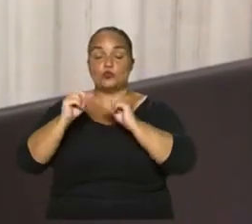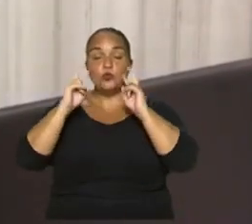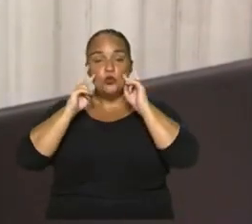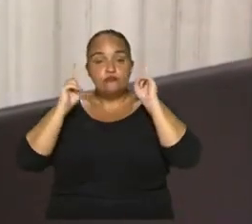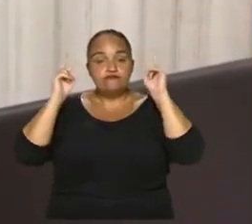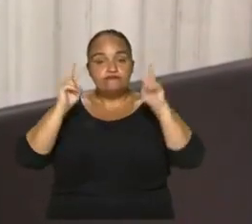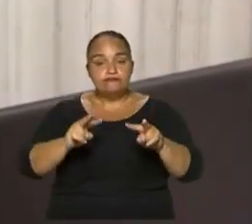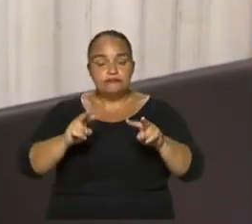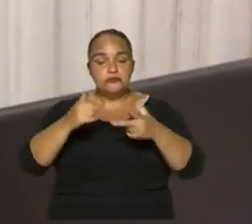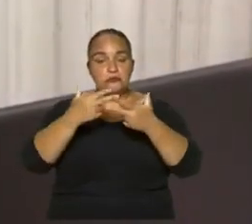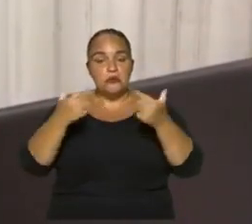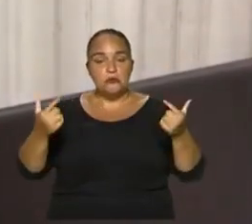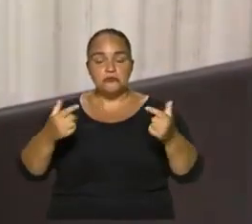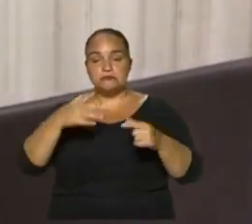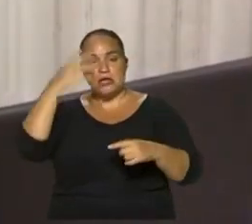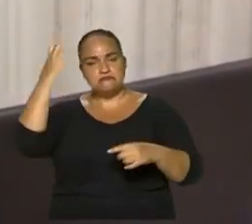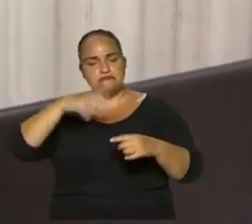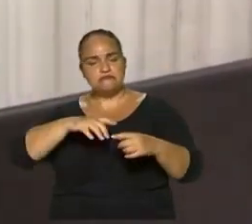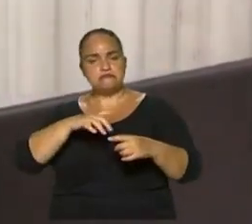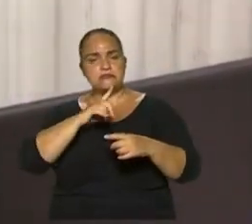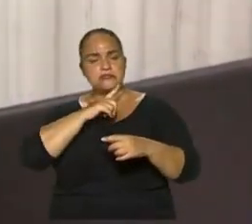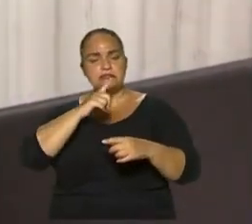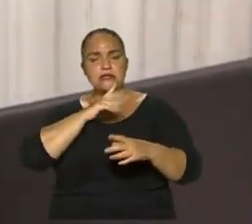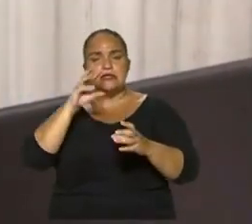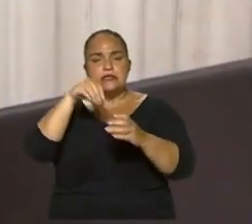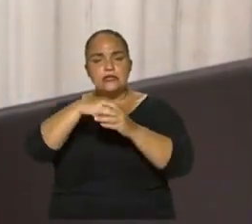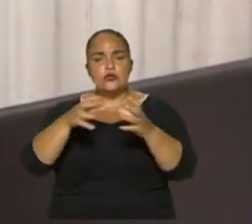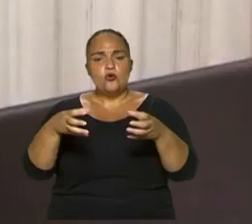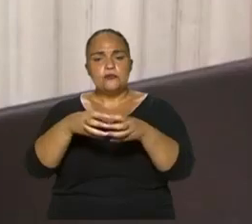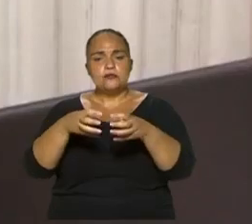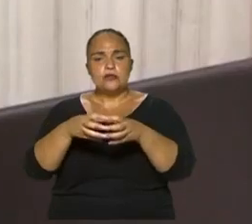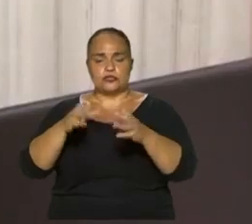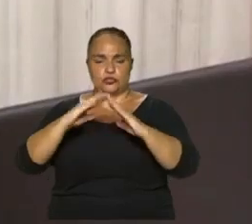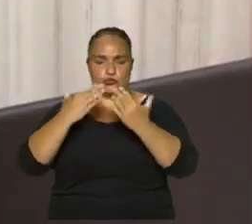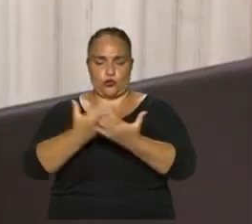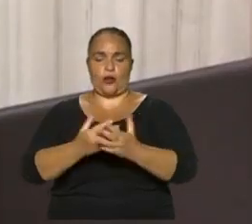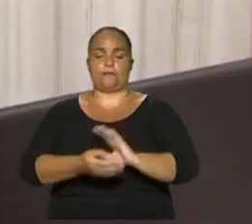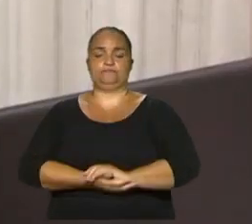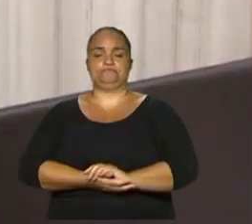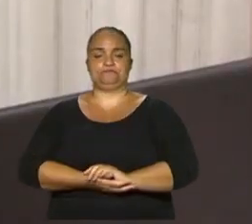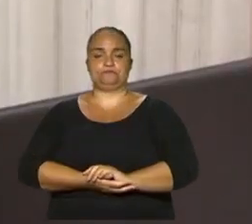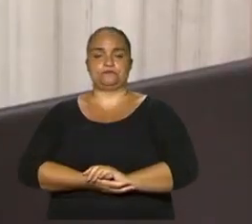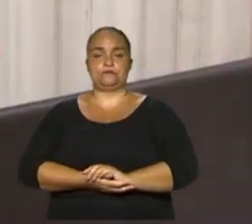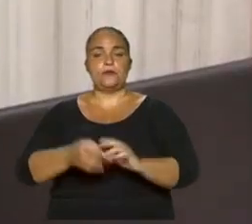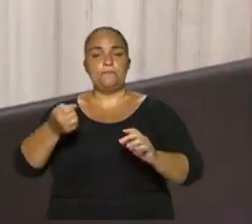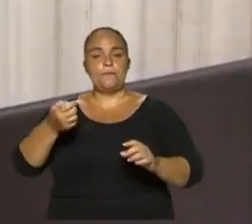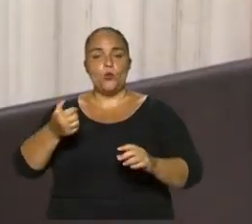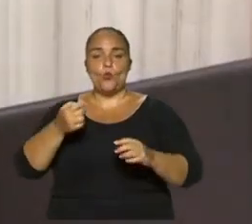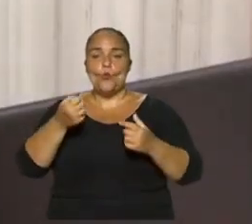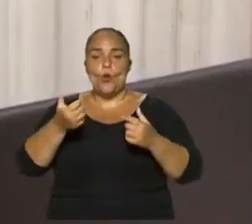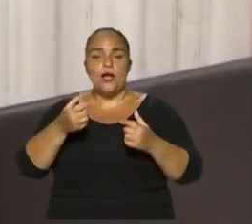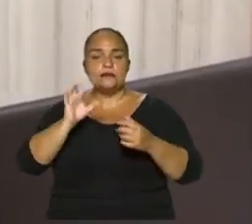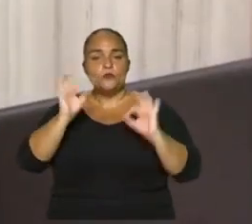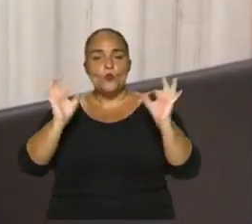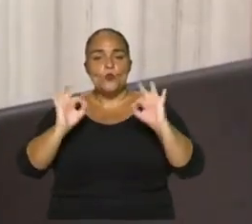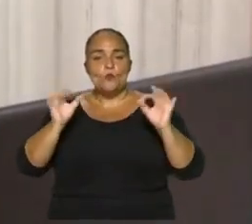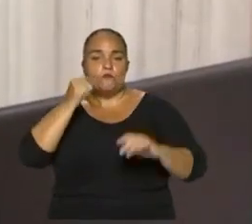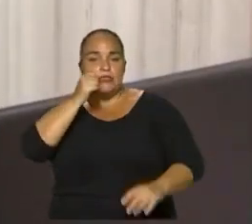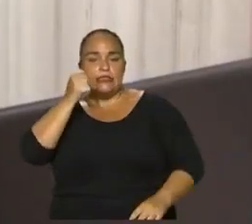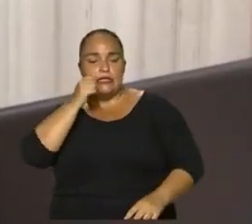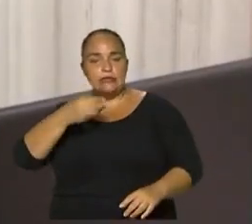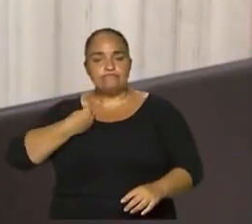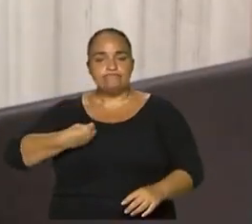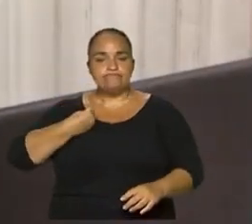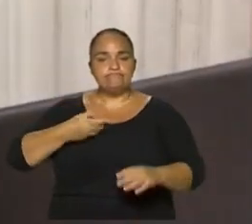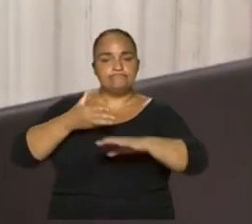observação de um agravante cada vez mais presente dentro das comunidades escolares. Ou seja, há pouco ou quase nenhuma participação das meninas